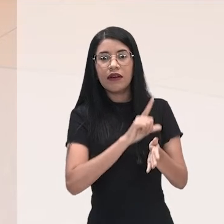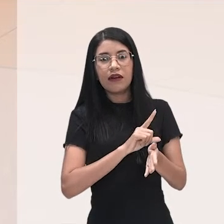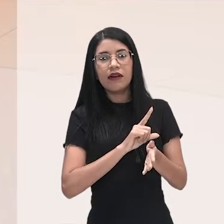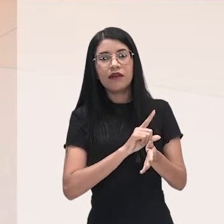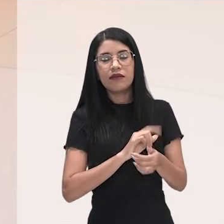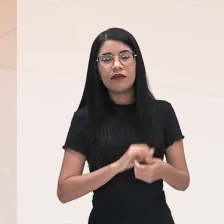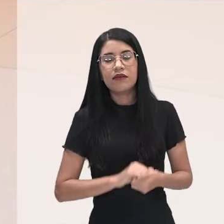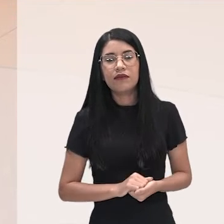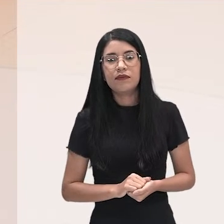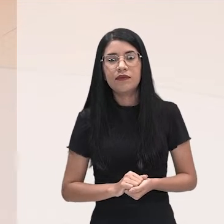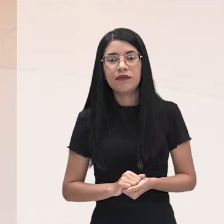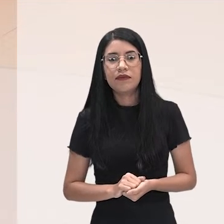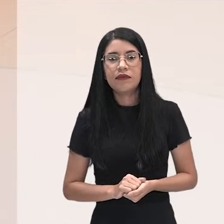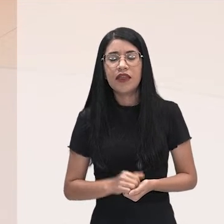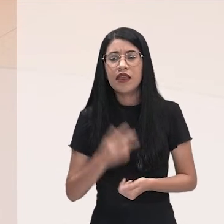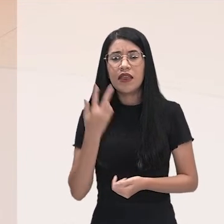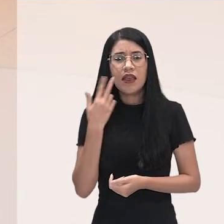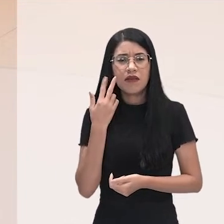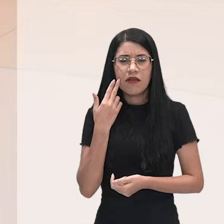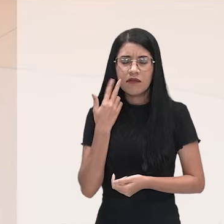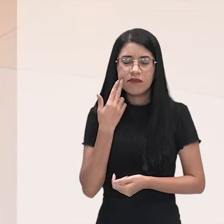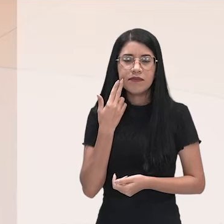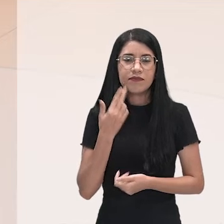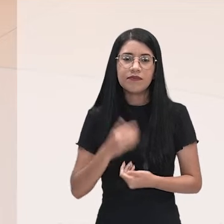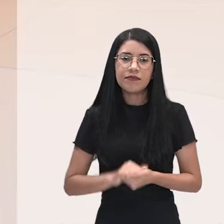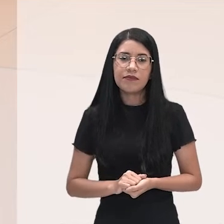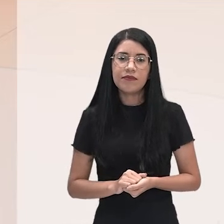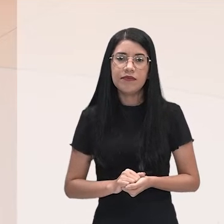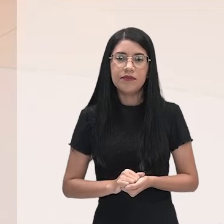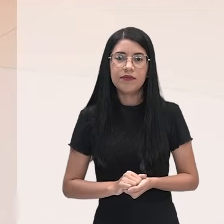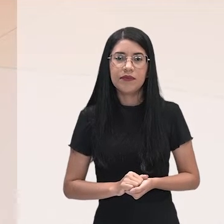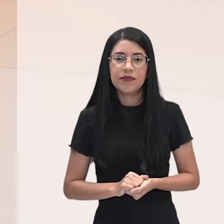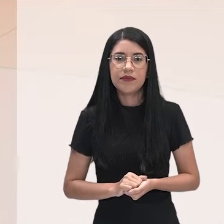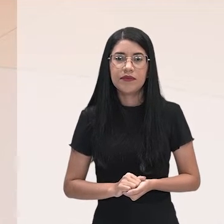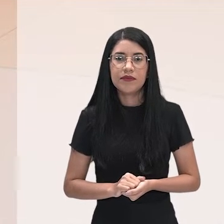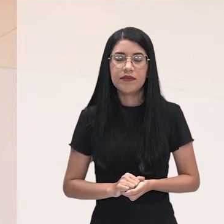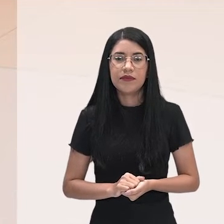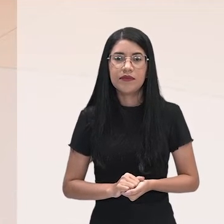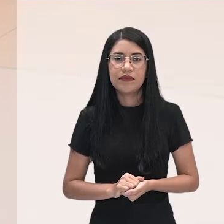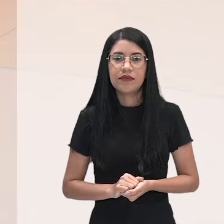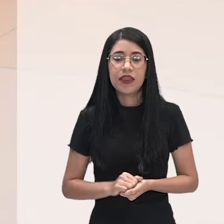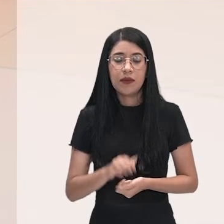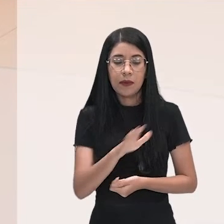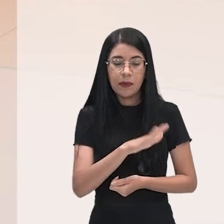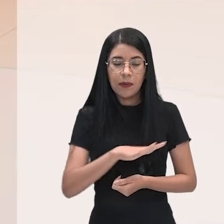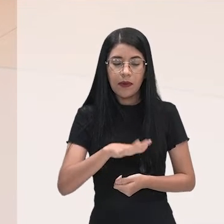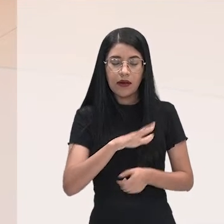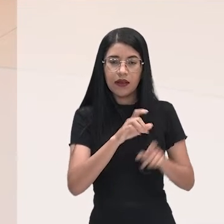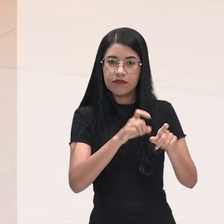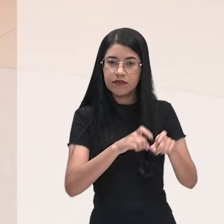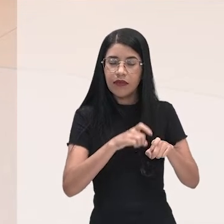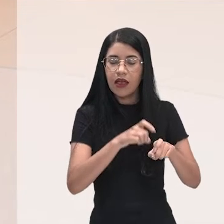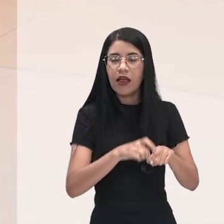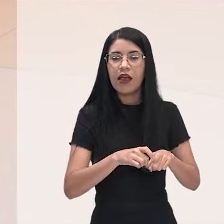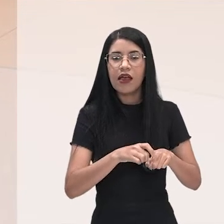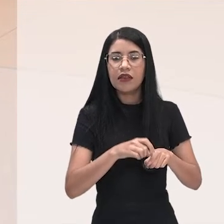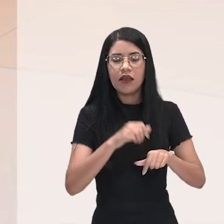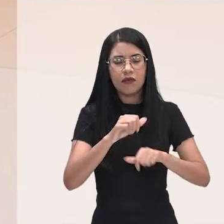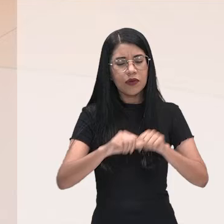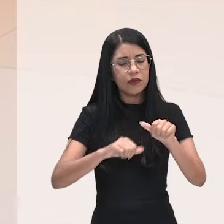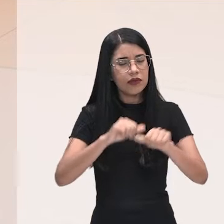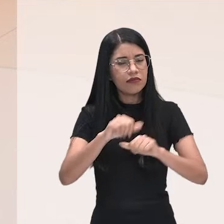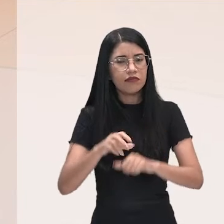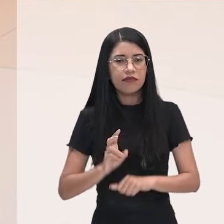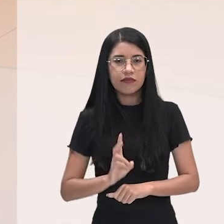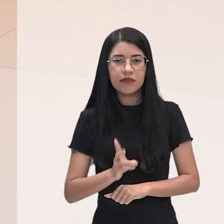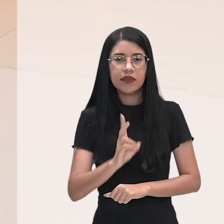trazer mudanças no espaço geográfico. E aí vocês devem estar se perguntando, e o espaço urbano, professor? Bem, olha,